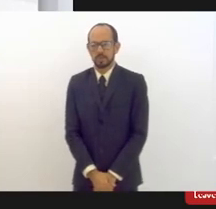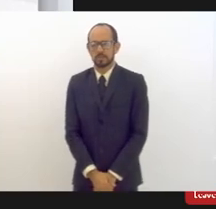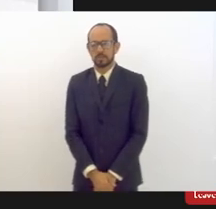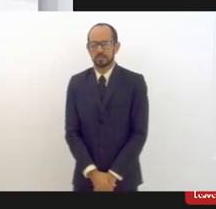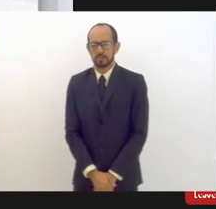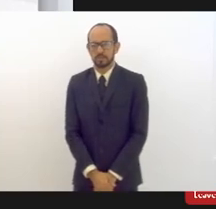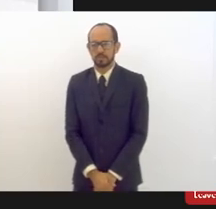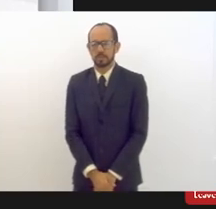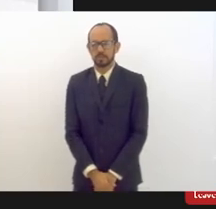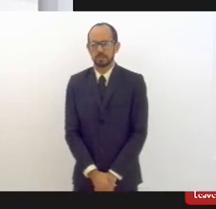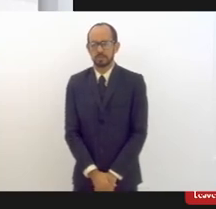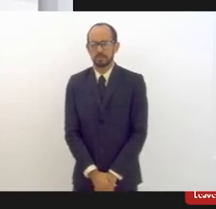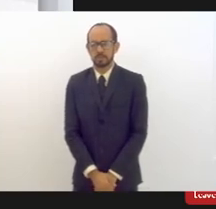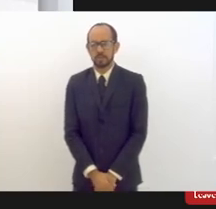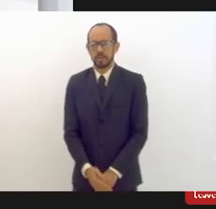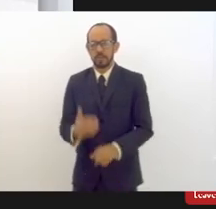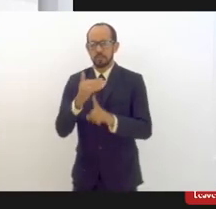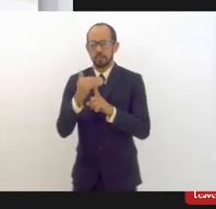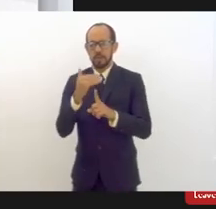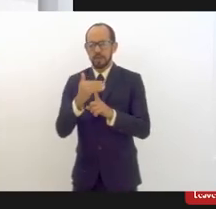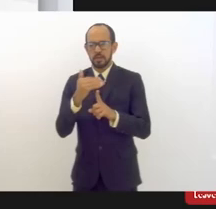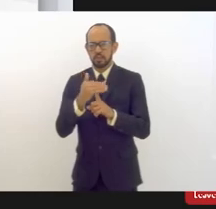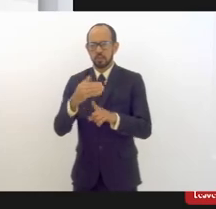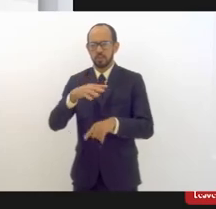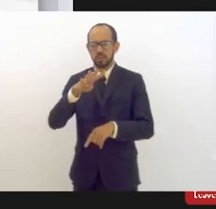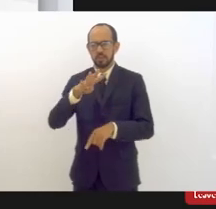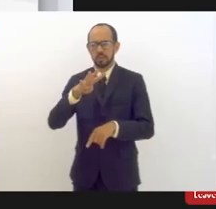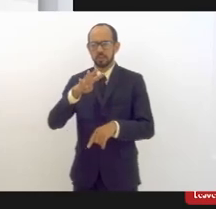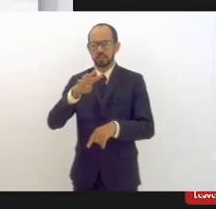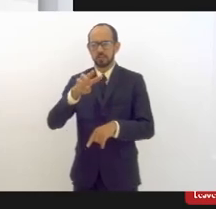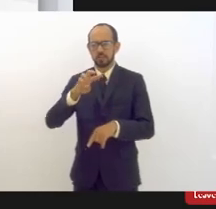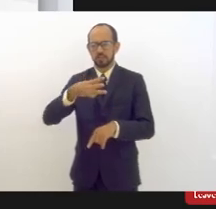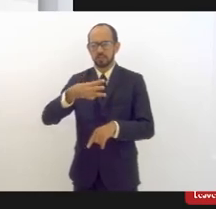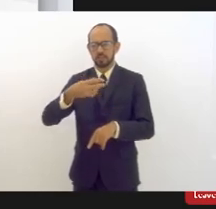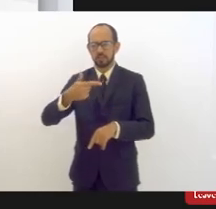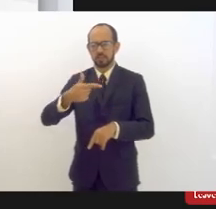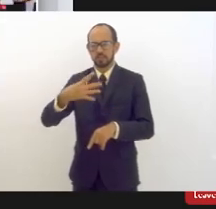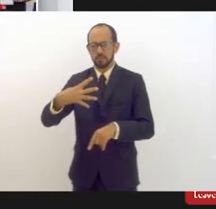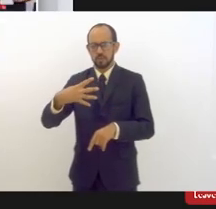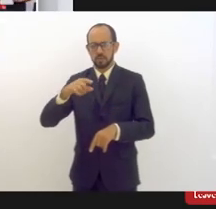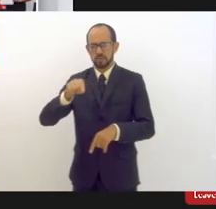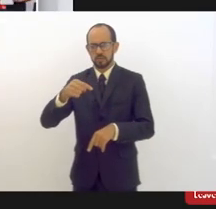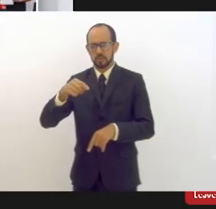A média é R$4.324,46. Pode passar.